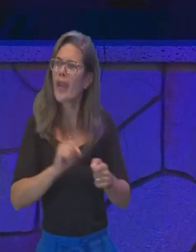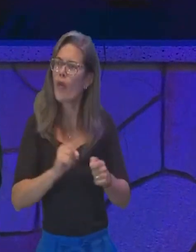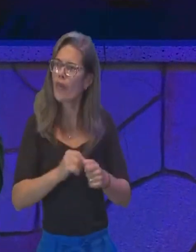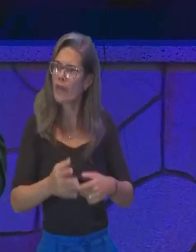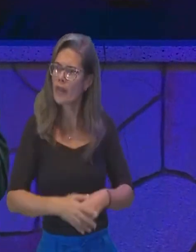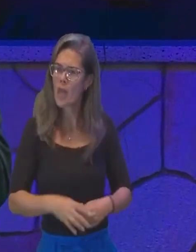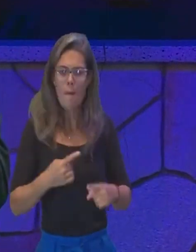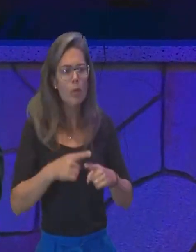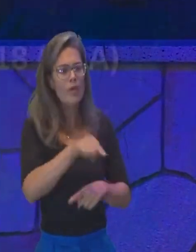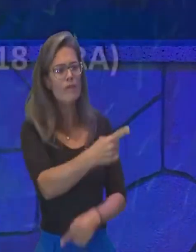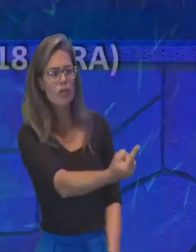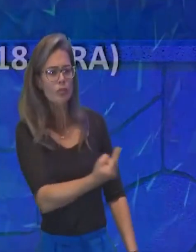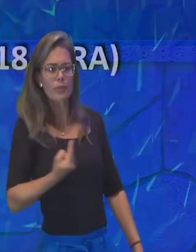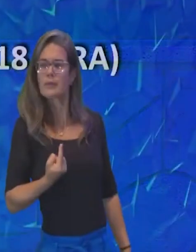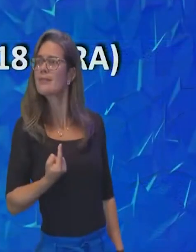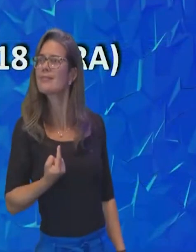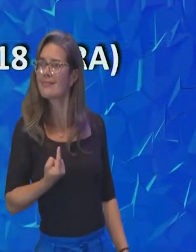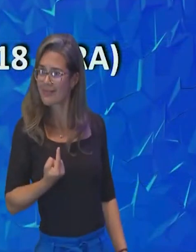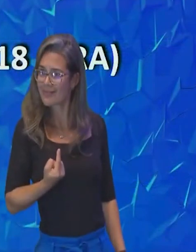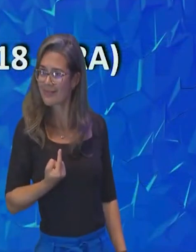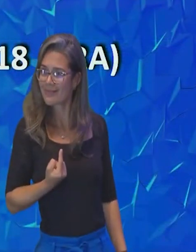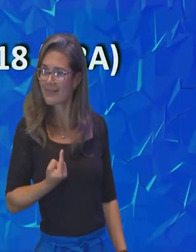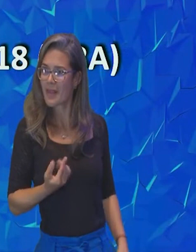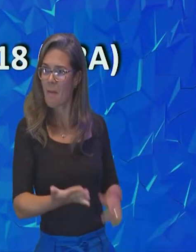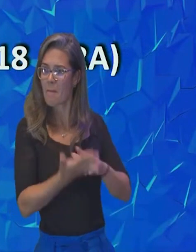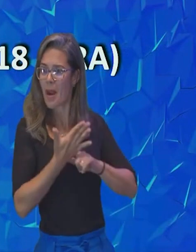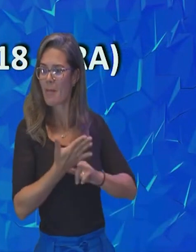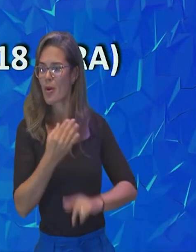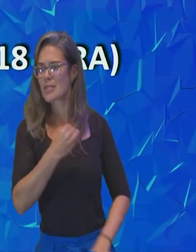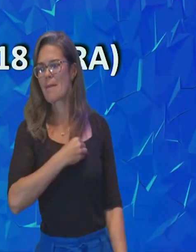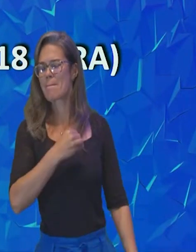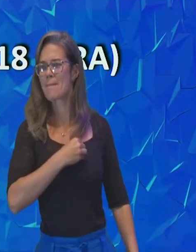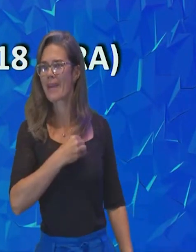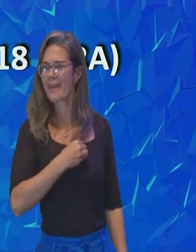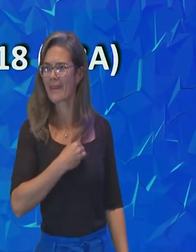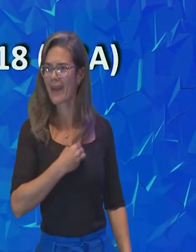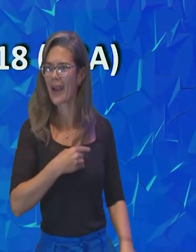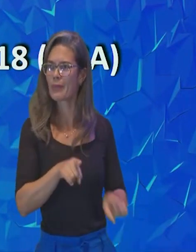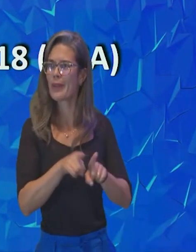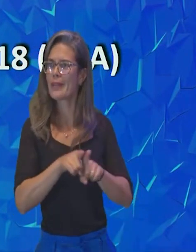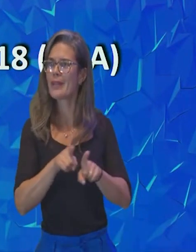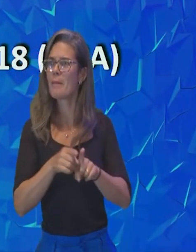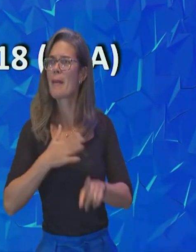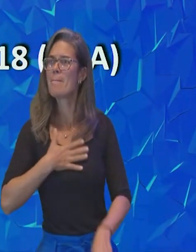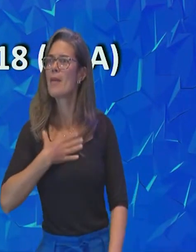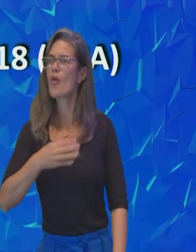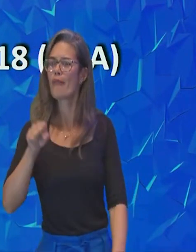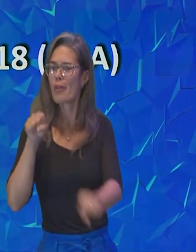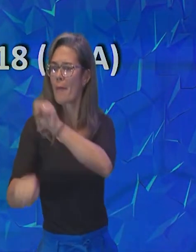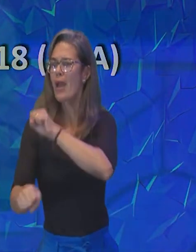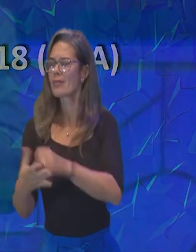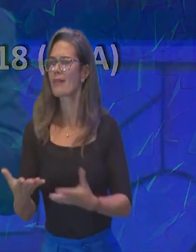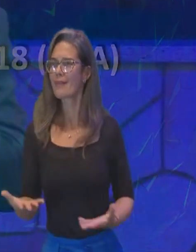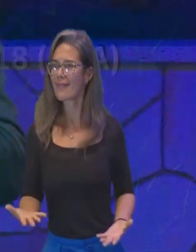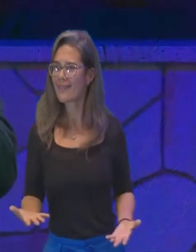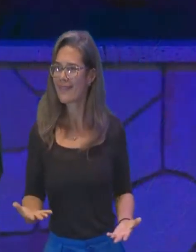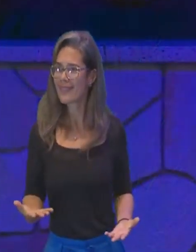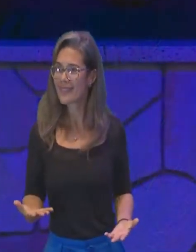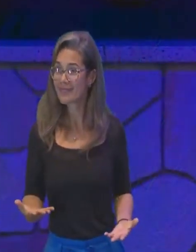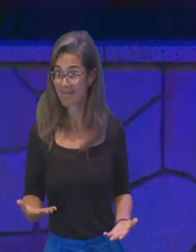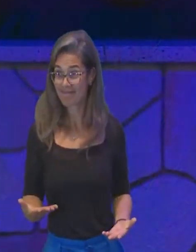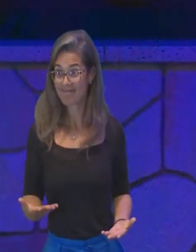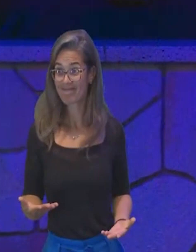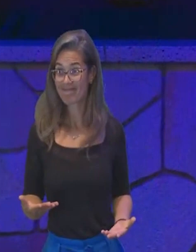para trazeres à memória a minha iniquidade e matares o meu filho? Imaginem, meus amados irmãos, este clamor